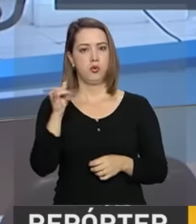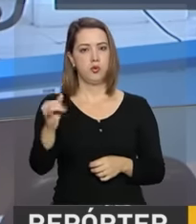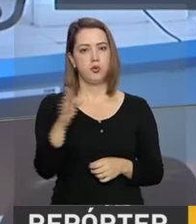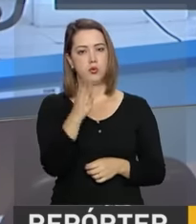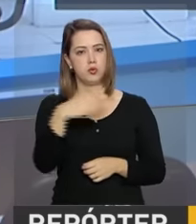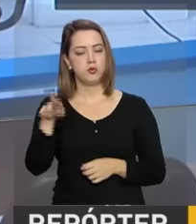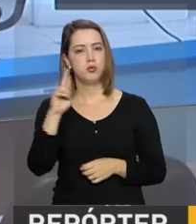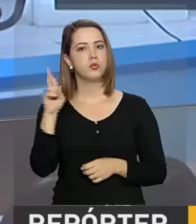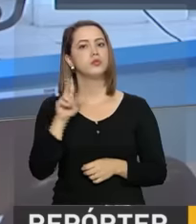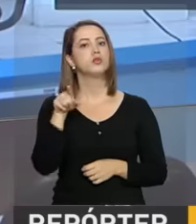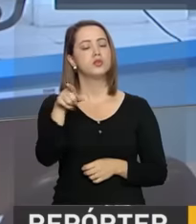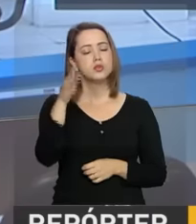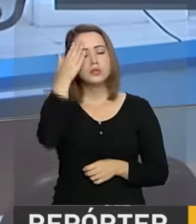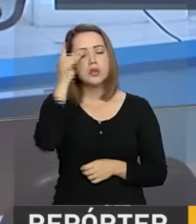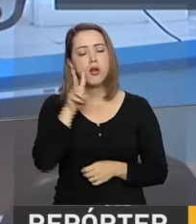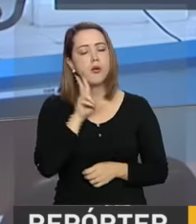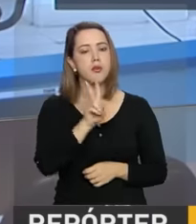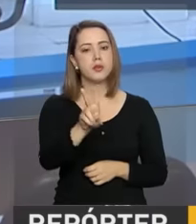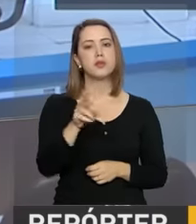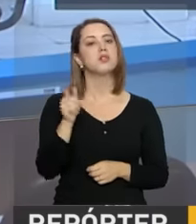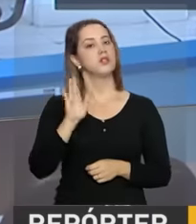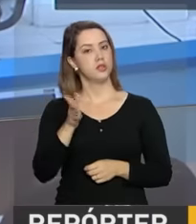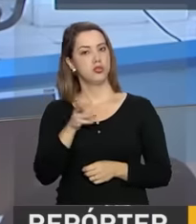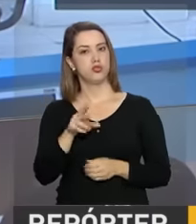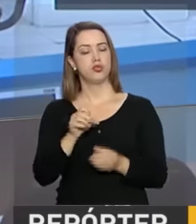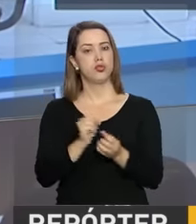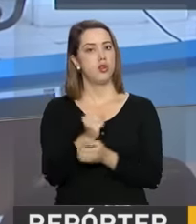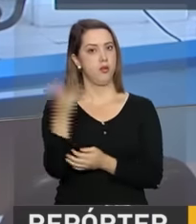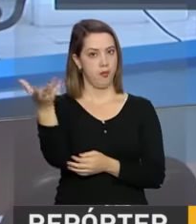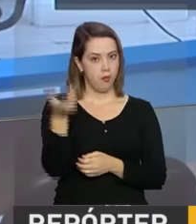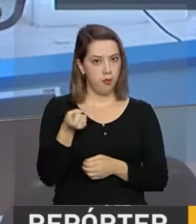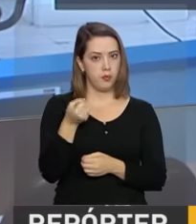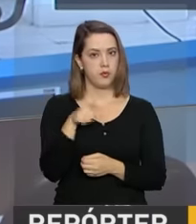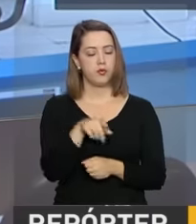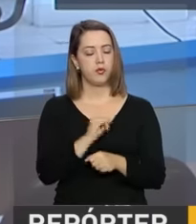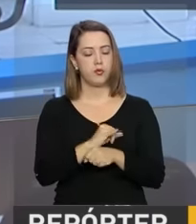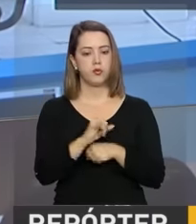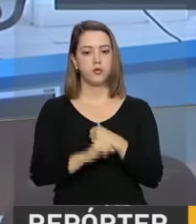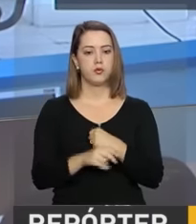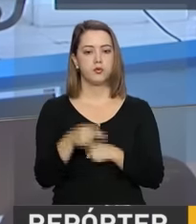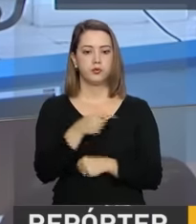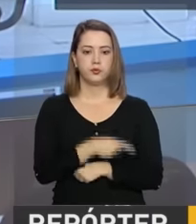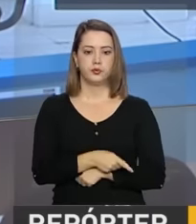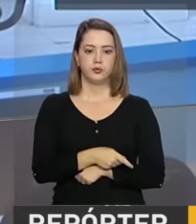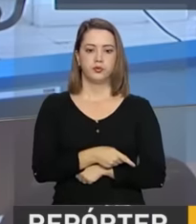reais. Para saber se teve a declaração liberada, basta acessar o site